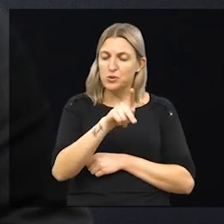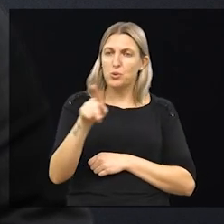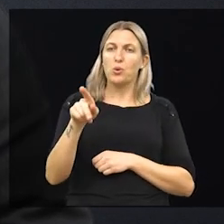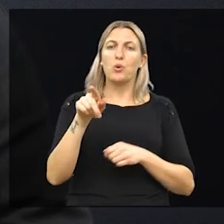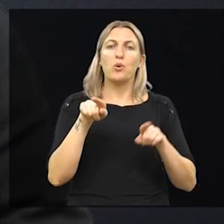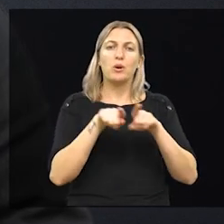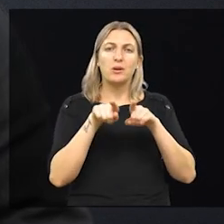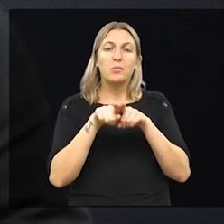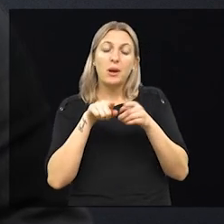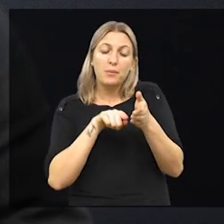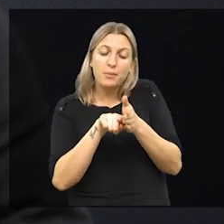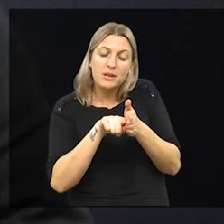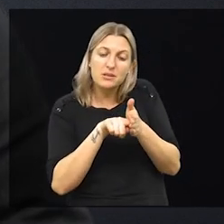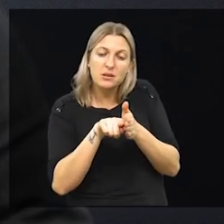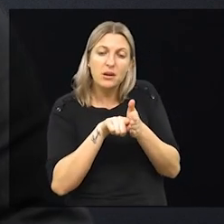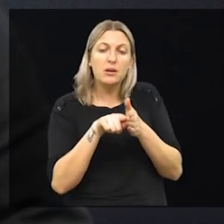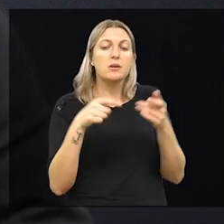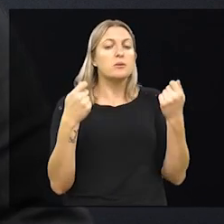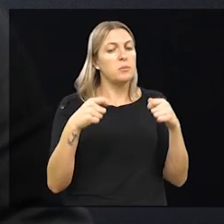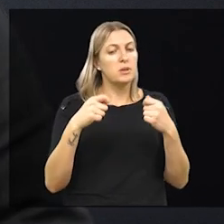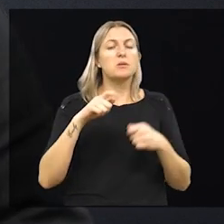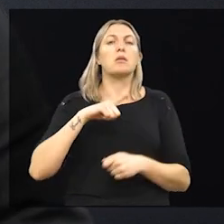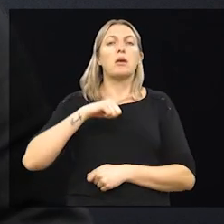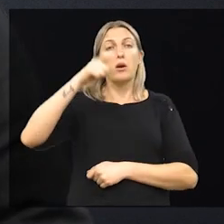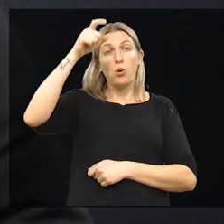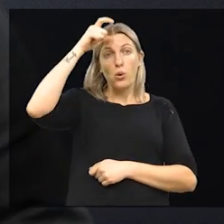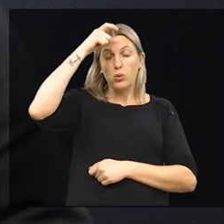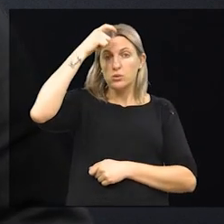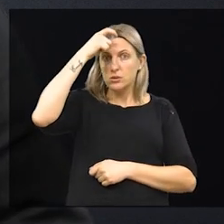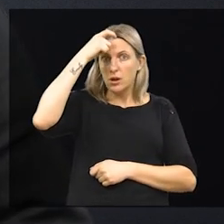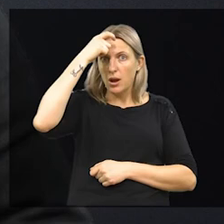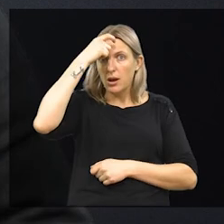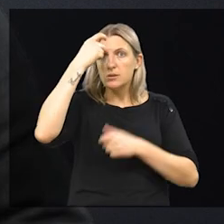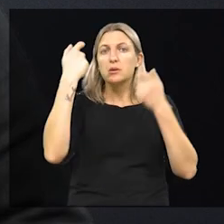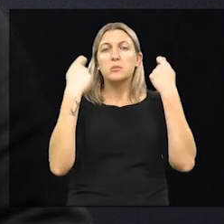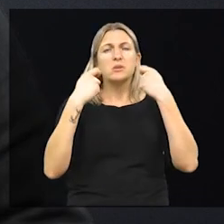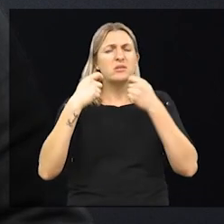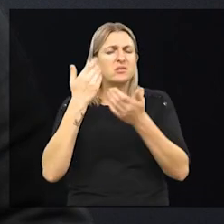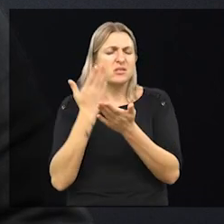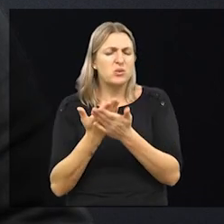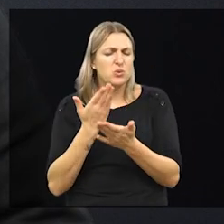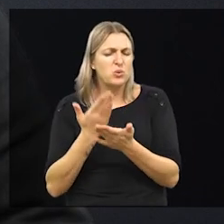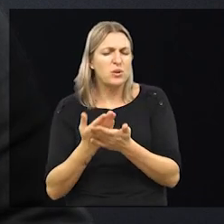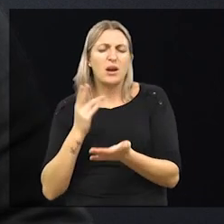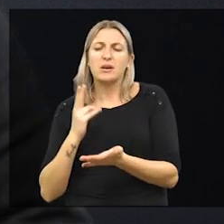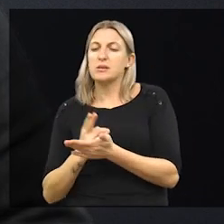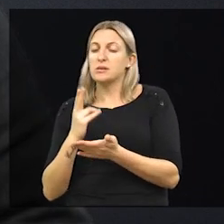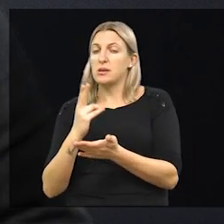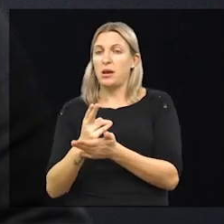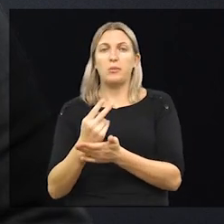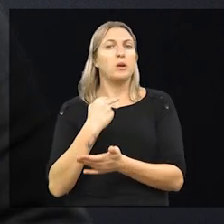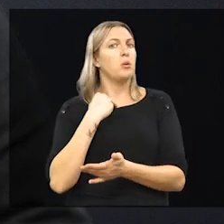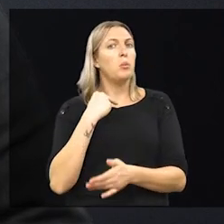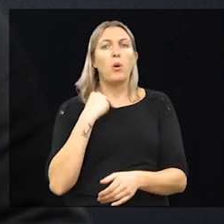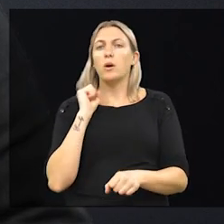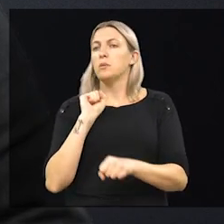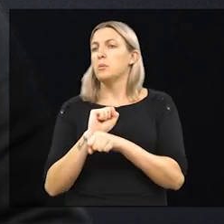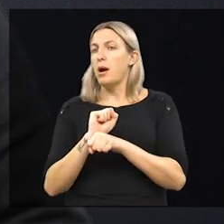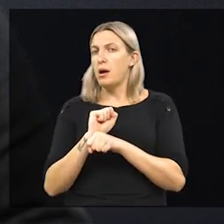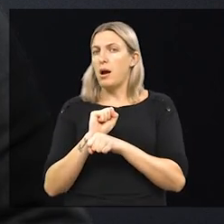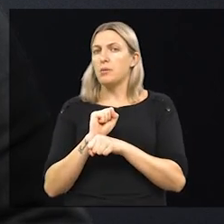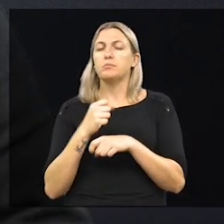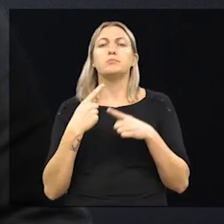docência pesquisa você precisa estar ciente de que você vai ter que estudar sempre você não pode parar porque as coisas